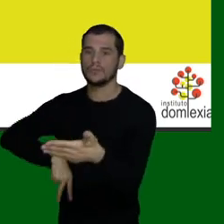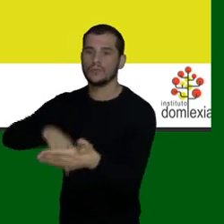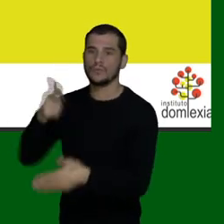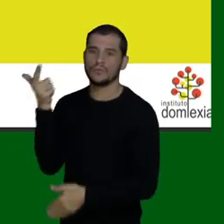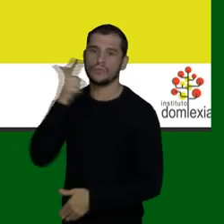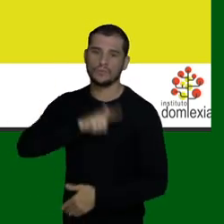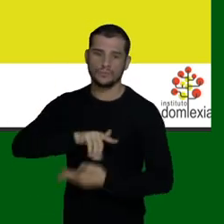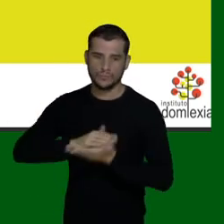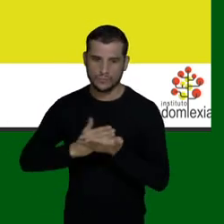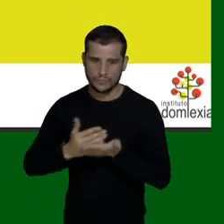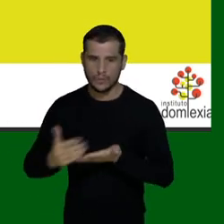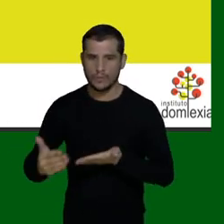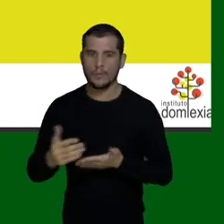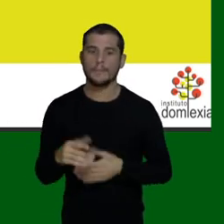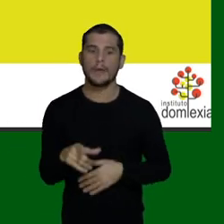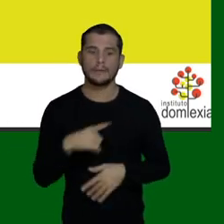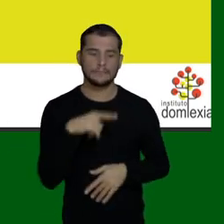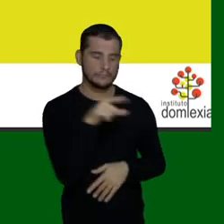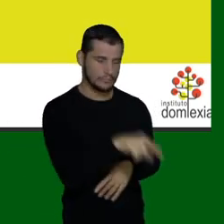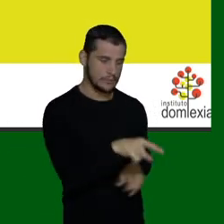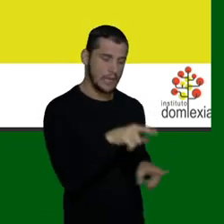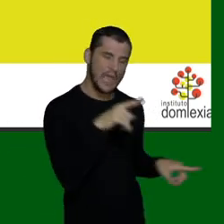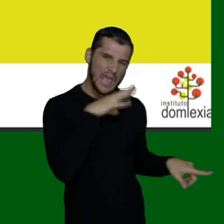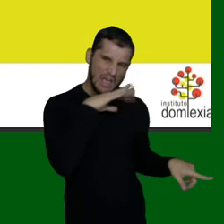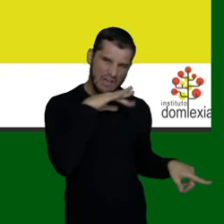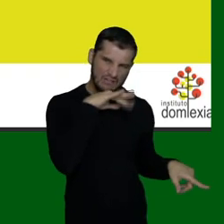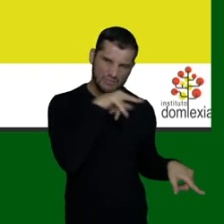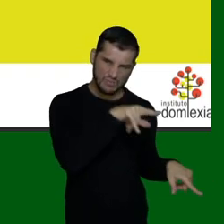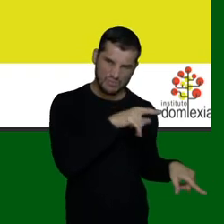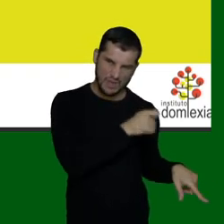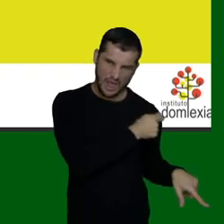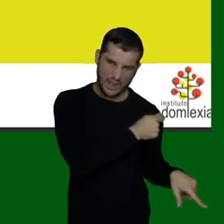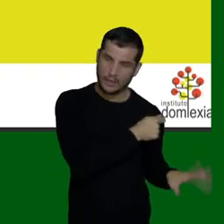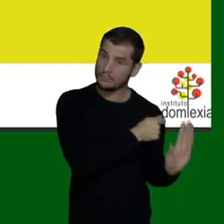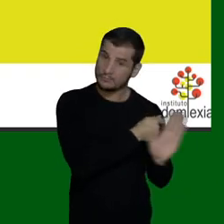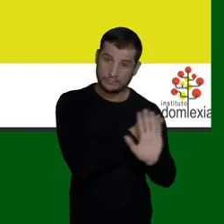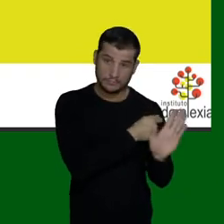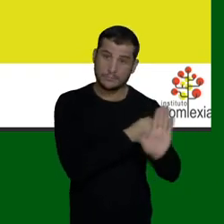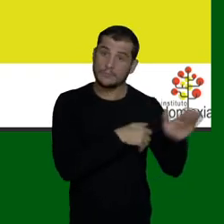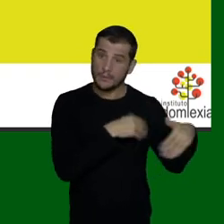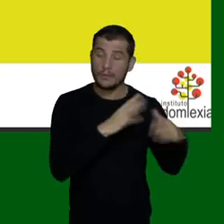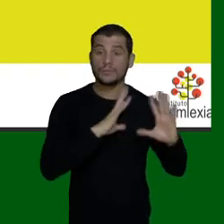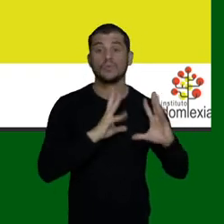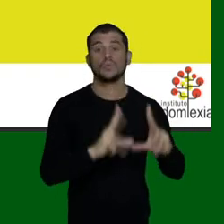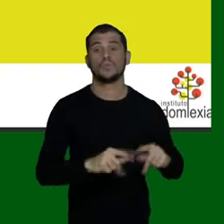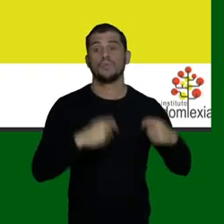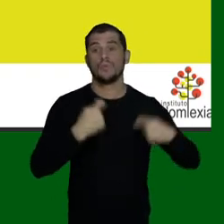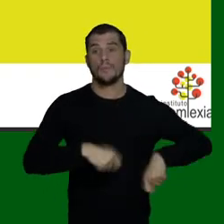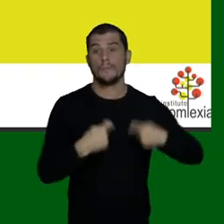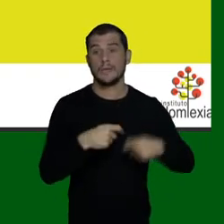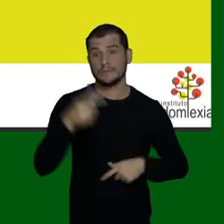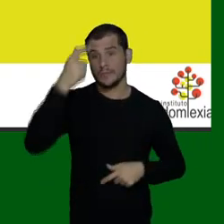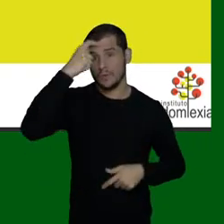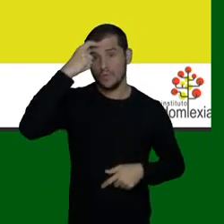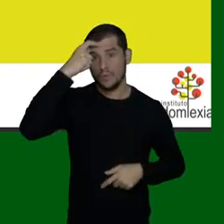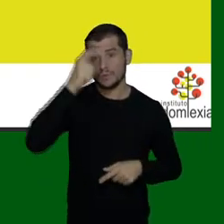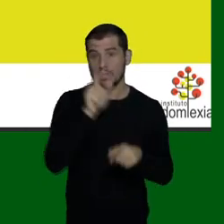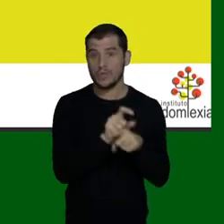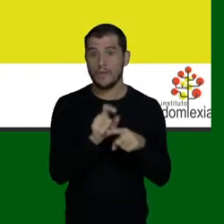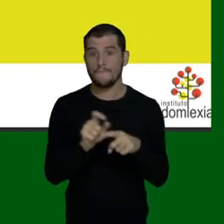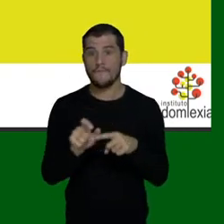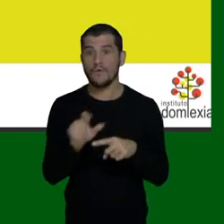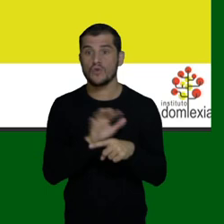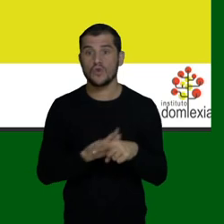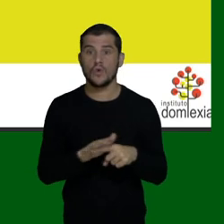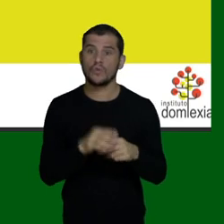isso é ruim Pros Outros alunos não isso é bom para todo mundo porque todo mundo precisa ativar a sua consciência fonológica para aprender a